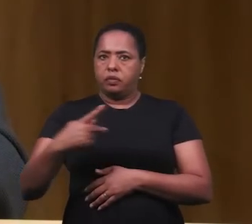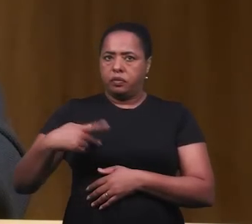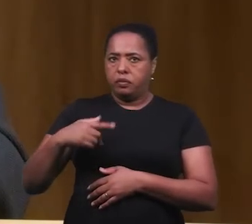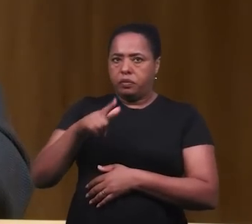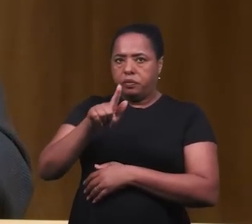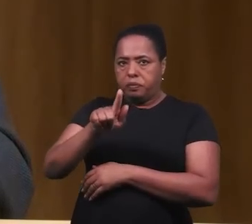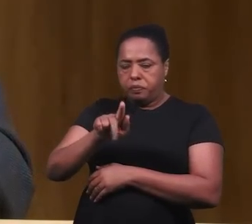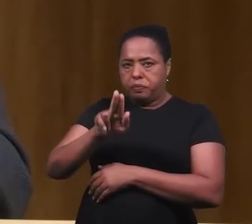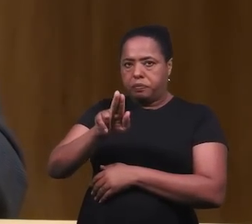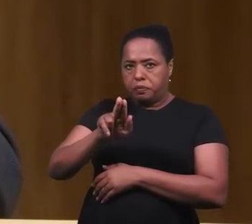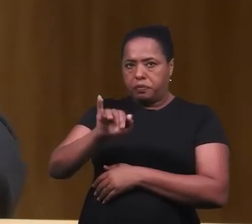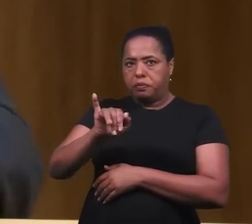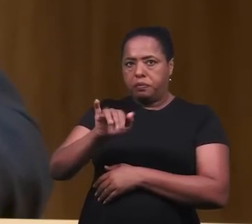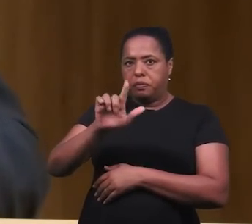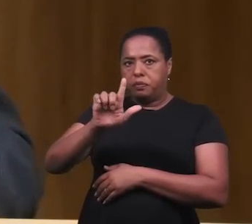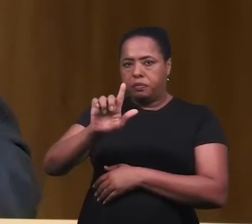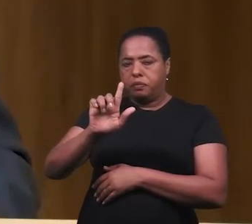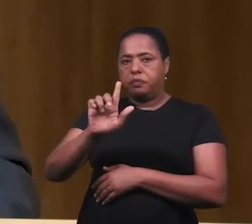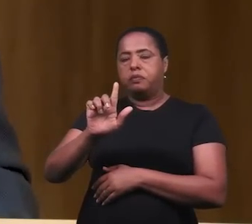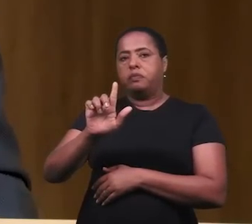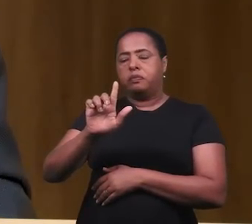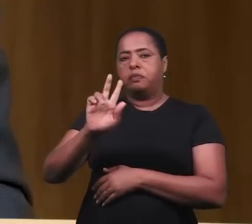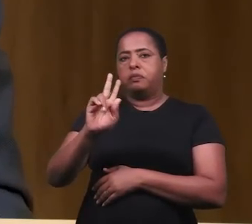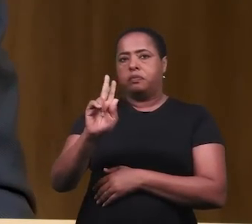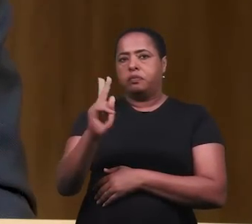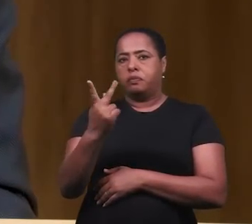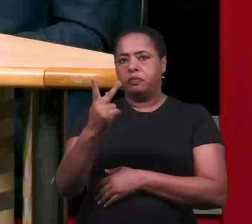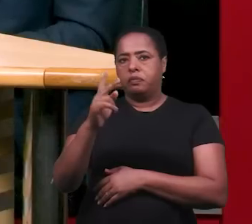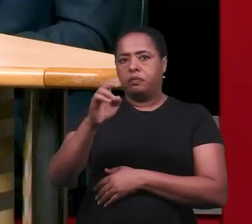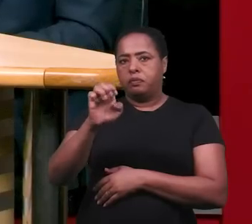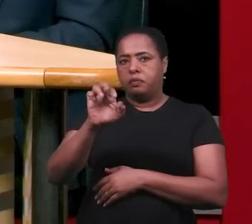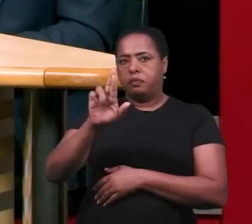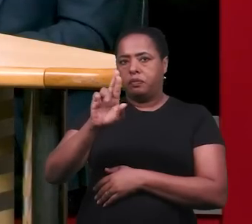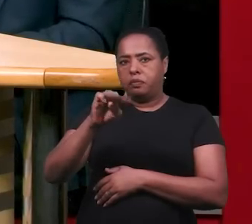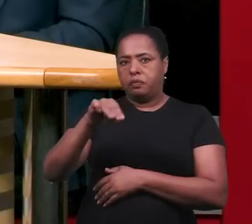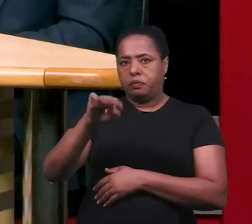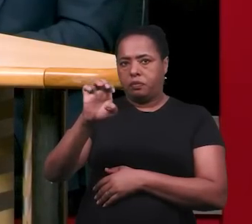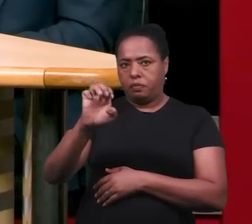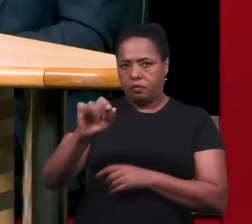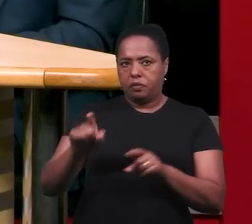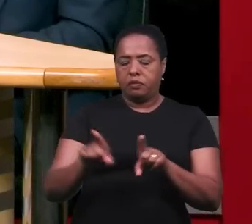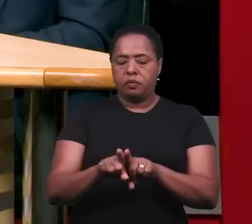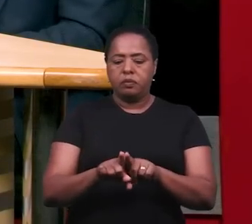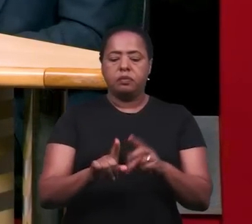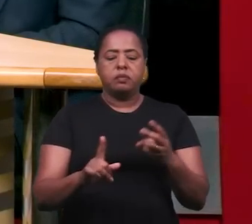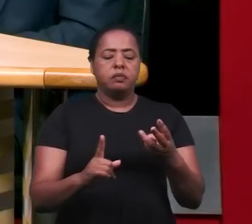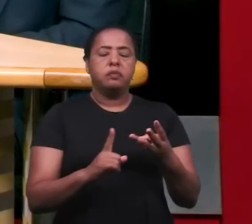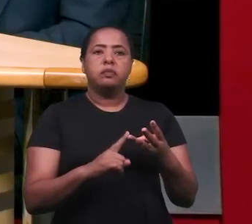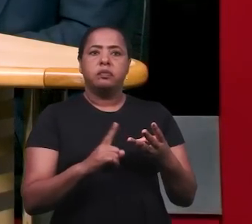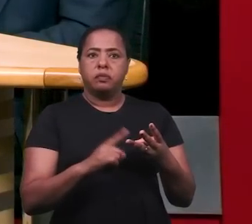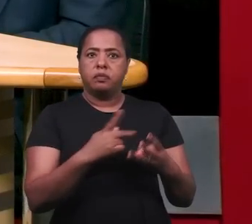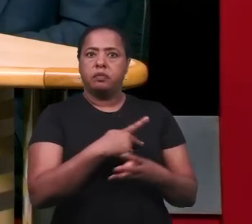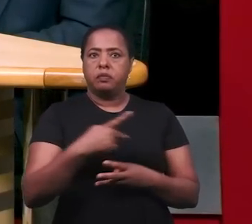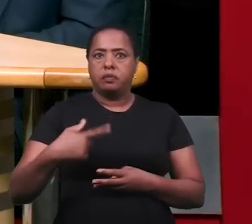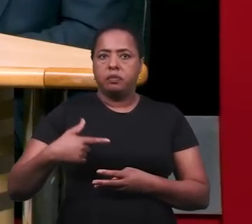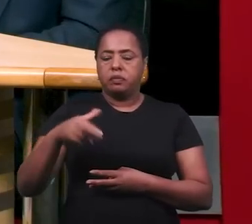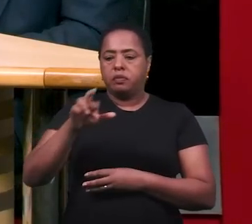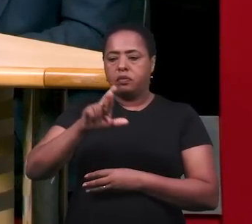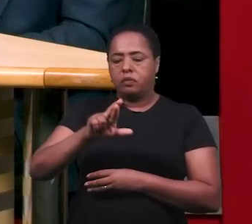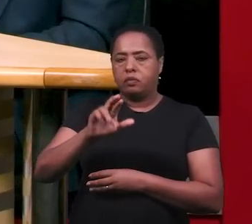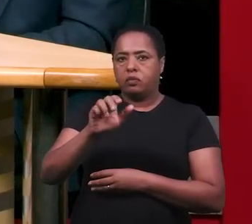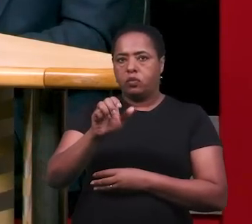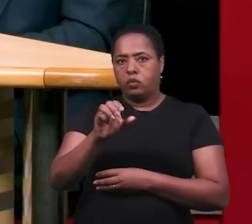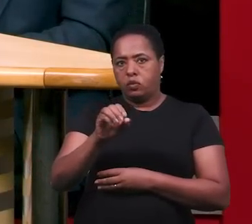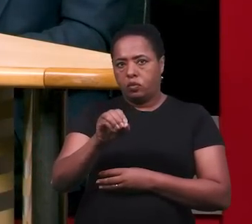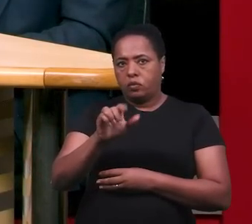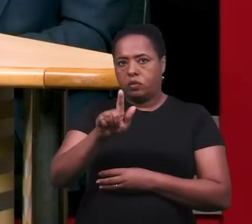Aberta. Para esse tema de hoje, nós estamos recebendo o pastor Guilherme Litti. Paz do Senhor a todos,